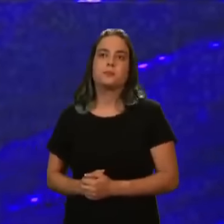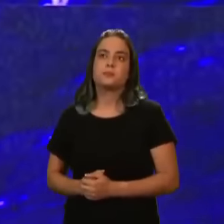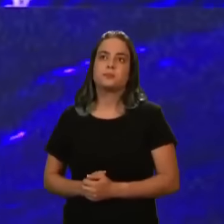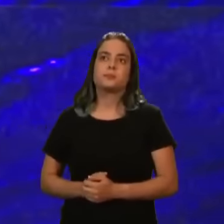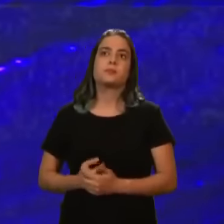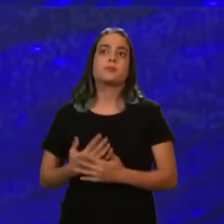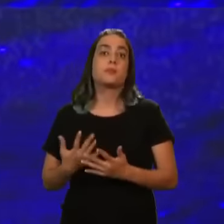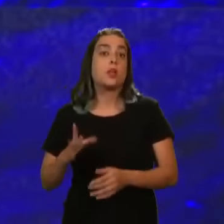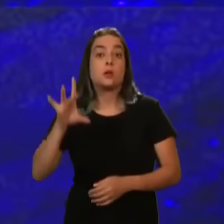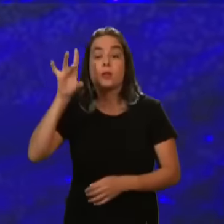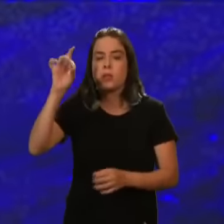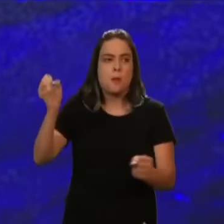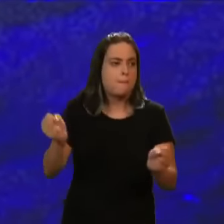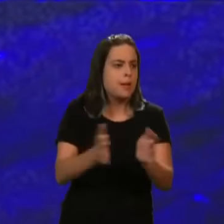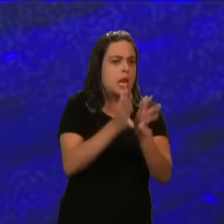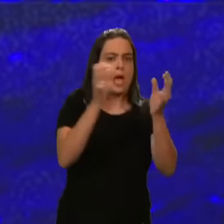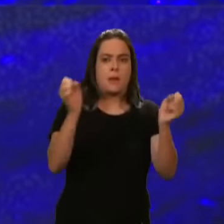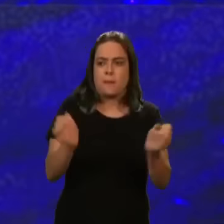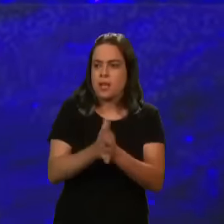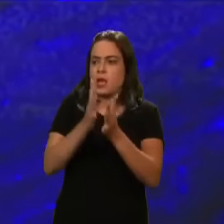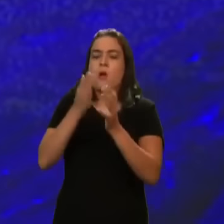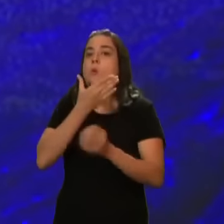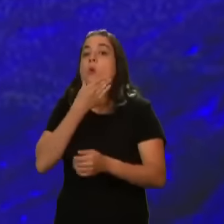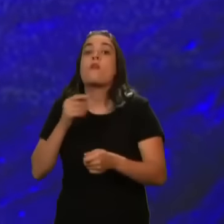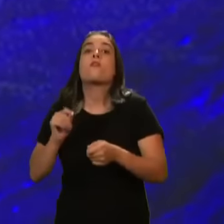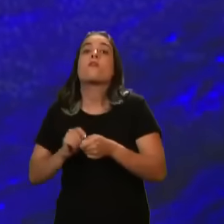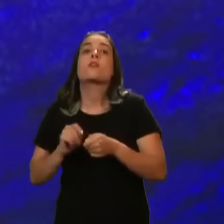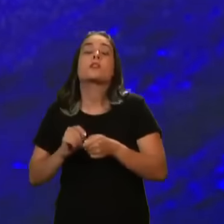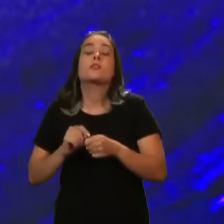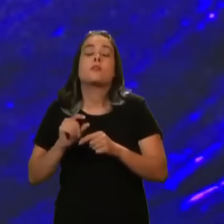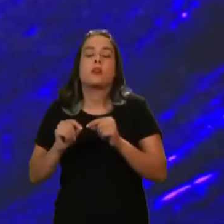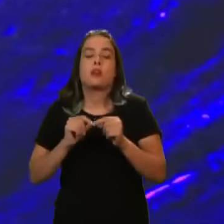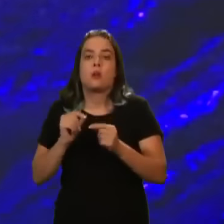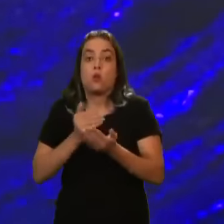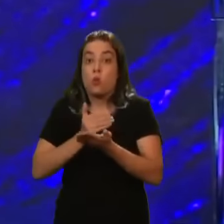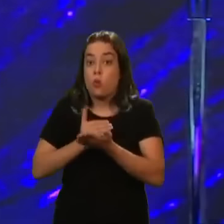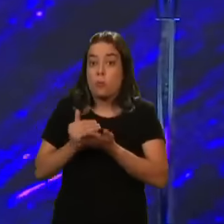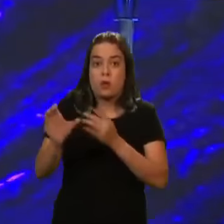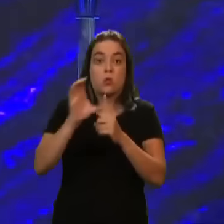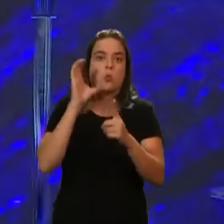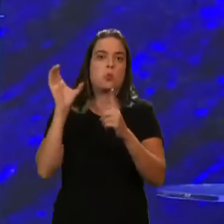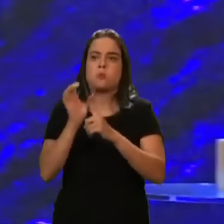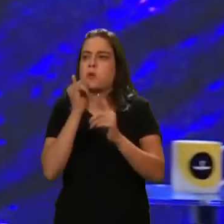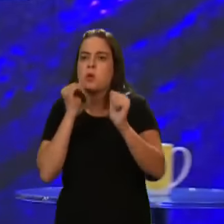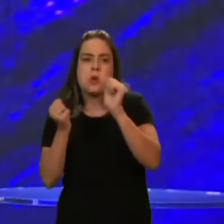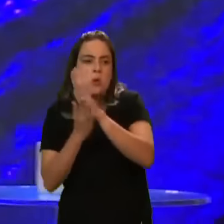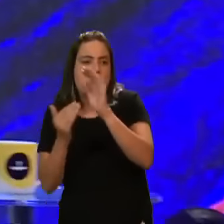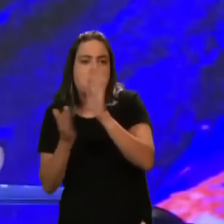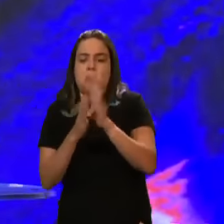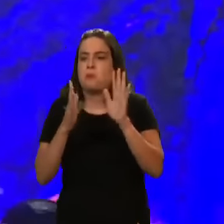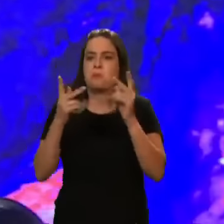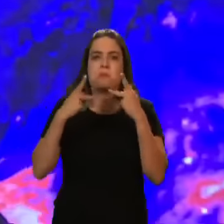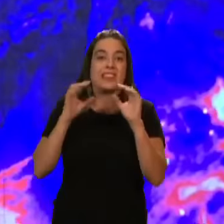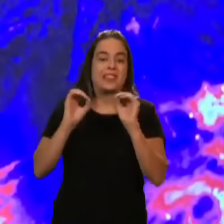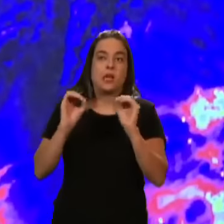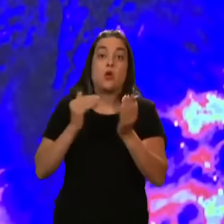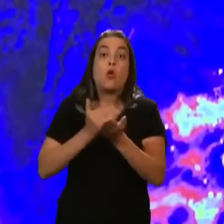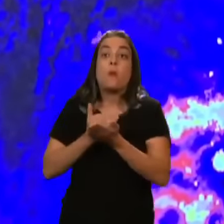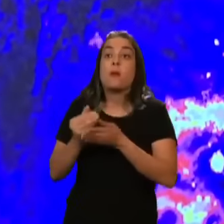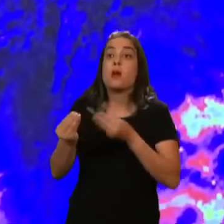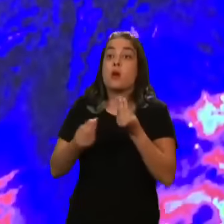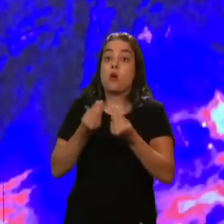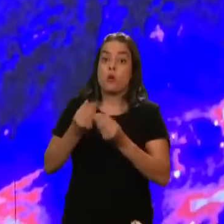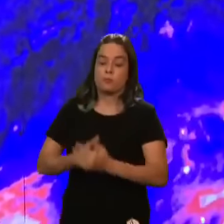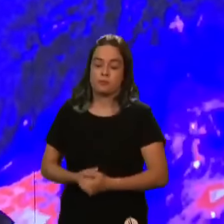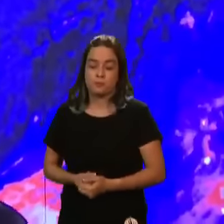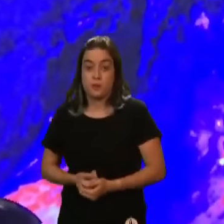Deus fazia tanto milagre. Sabe como é que ele começava os cultos? Não dava paz do Senhor, não tinha louvor, não tinha nada. Ele pegava e falava assim: para